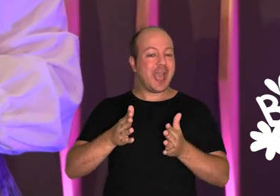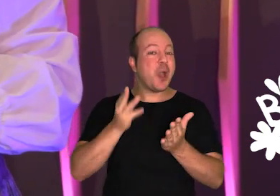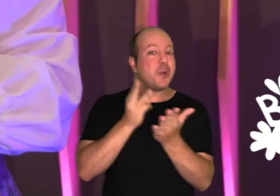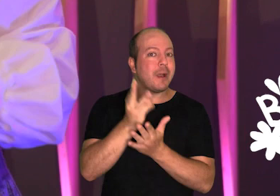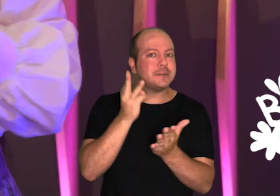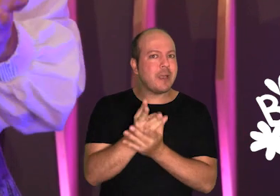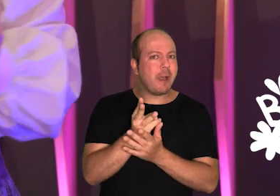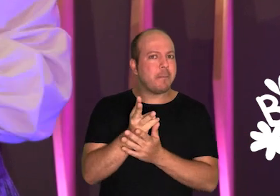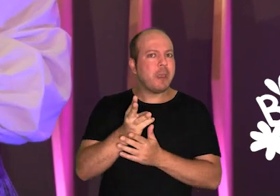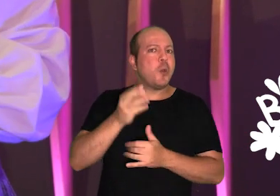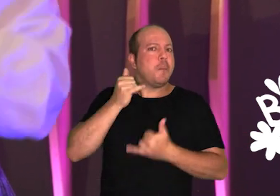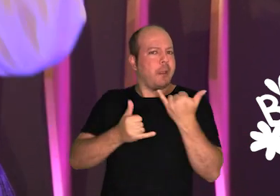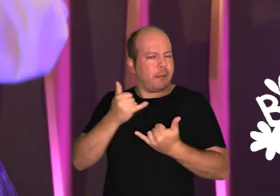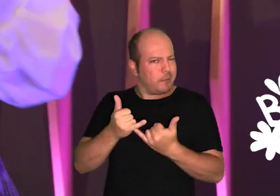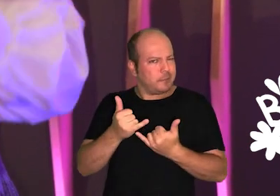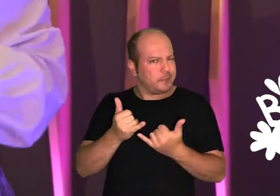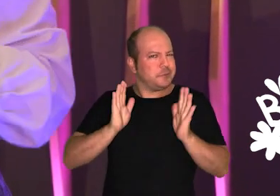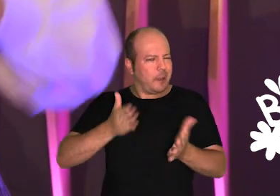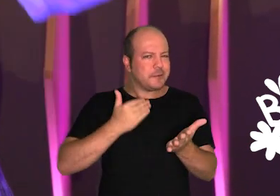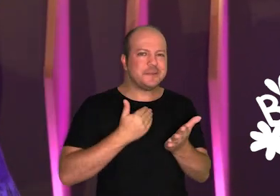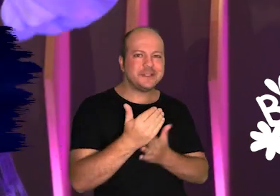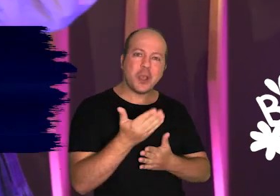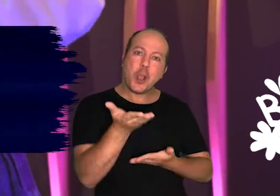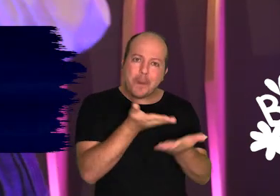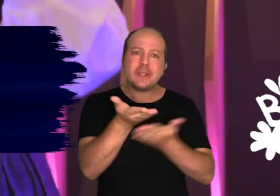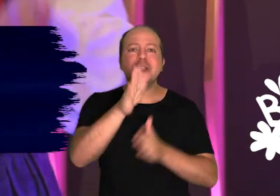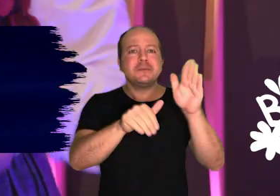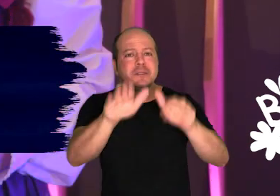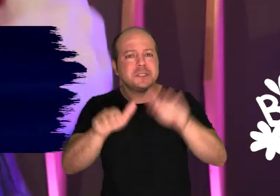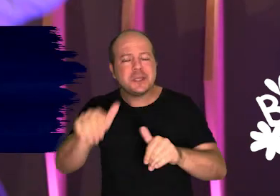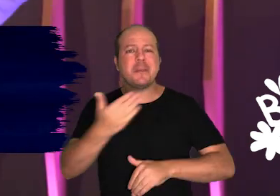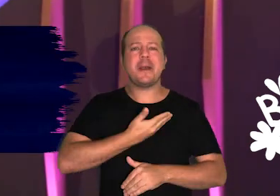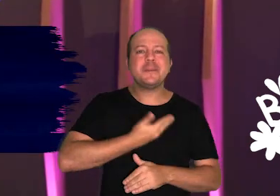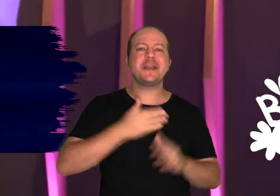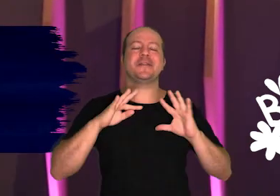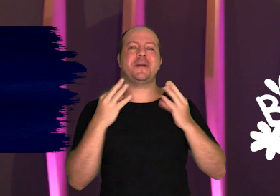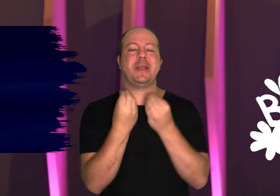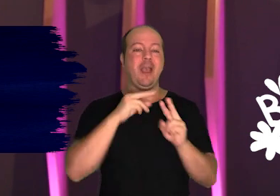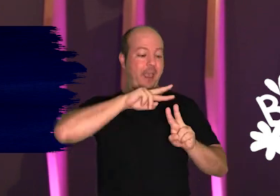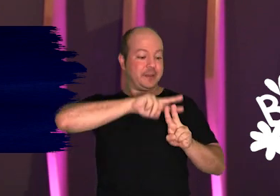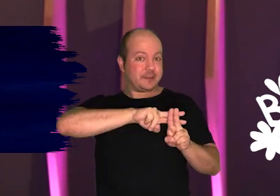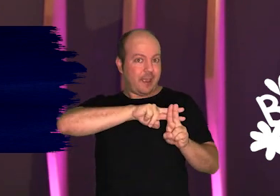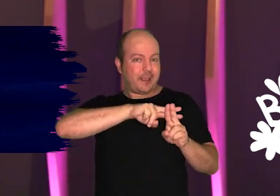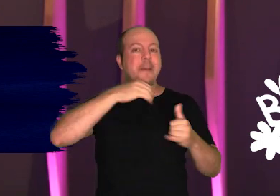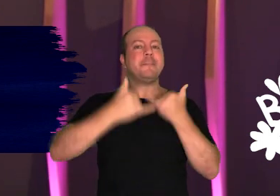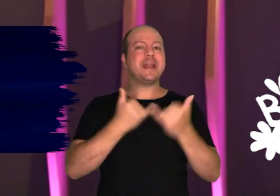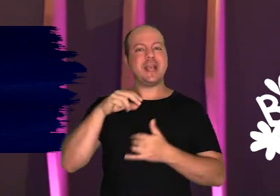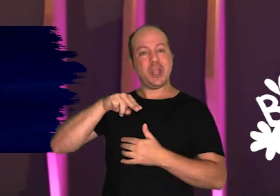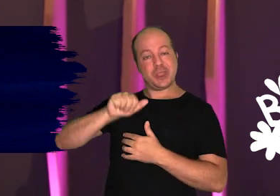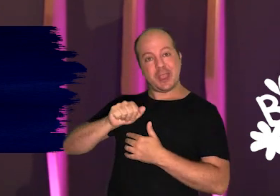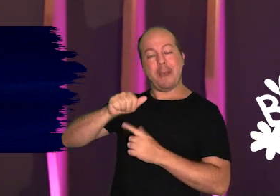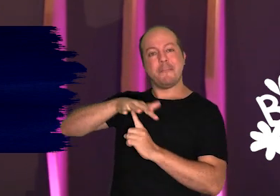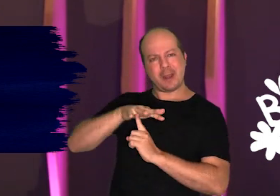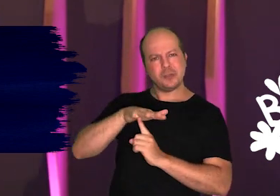zaps que está brincando, que já começou, compartilha, chama a turma toda. Só você botar o hashtag brincando na praça